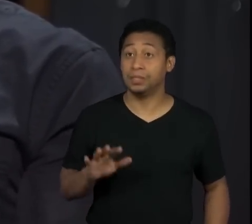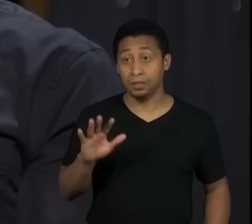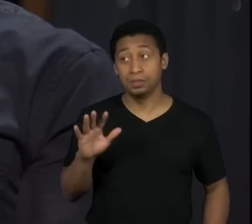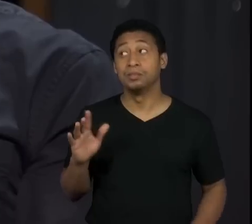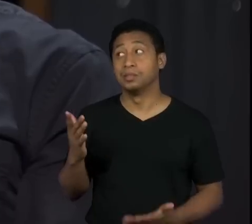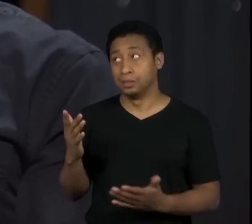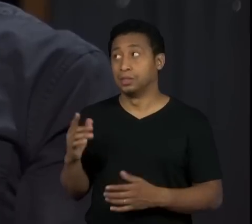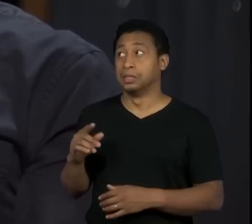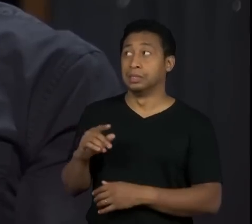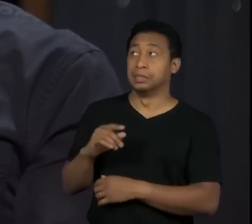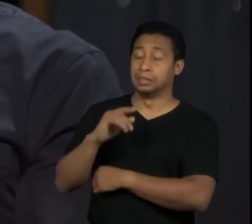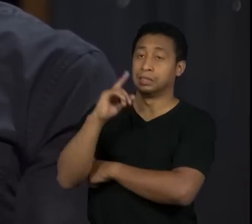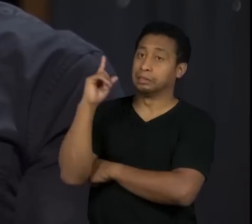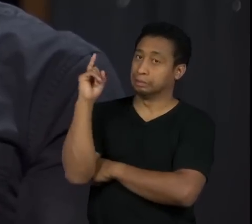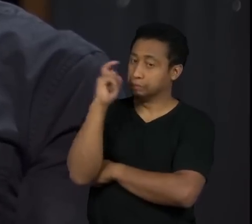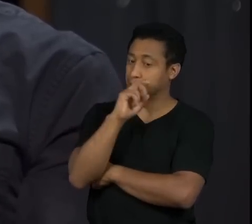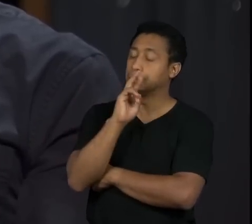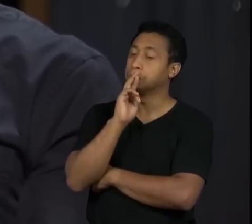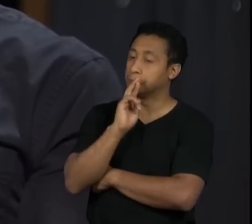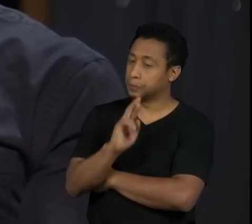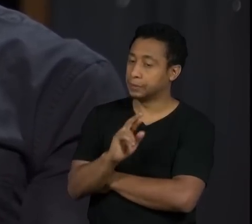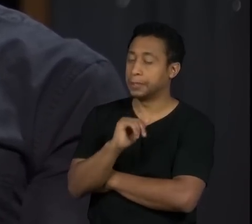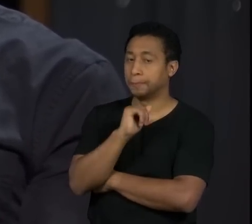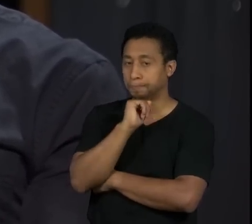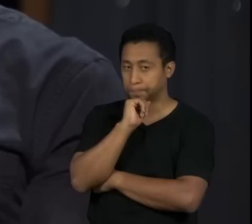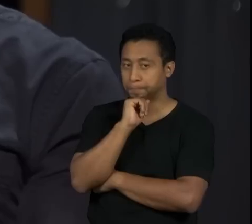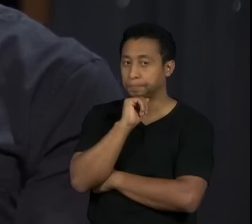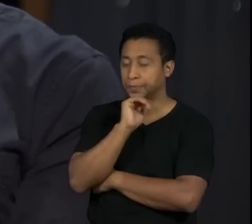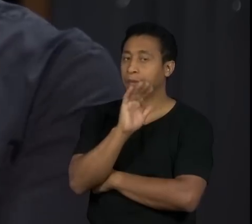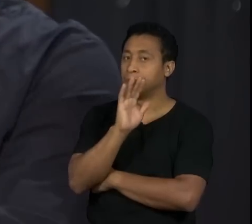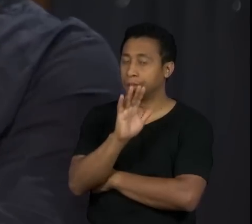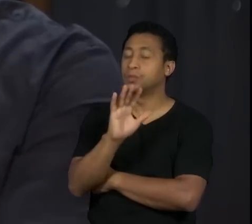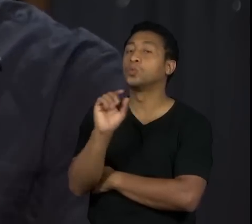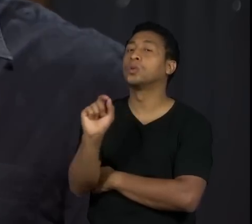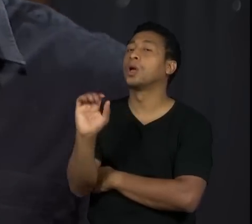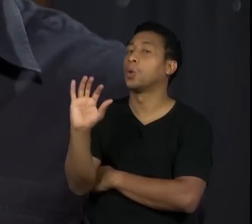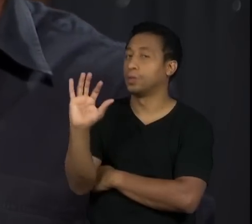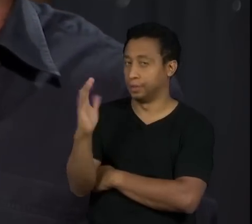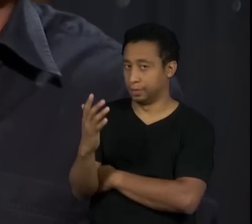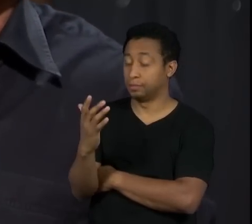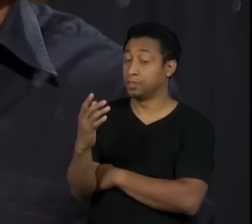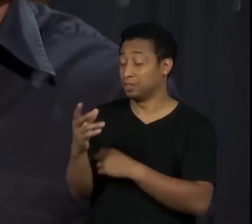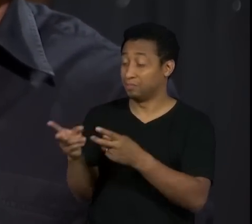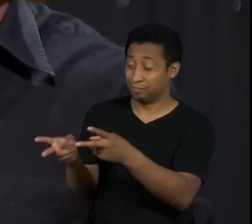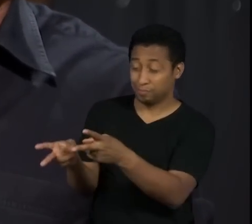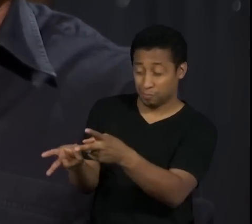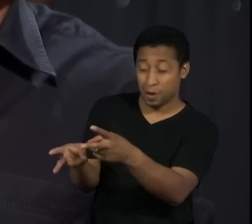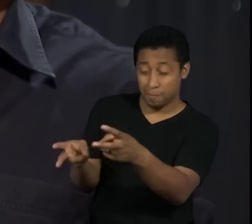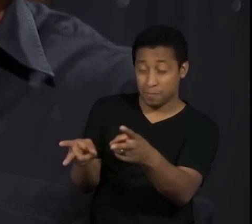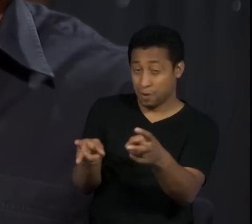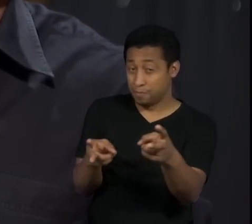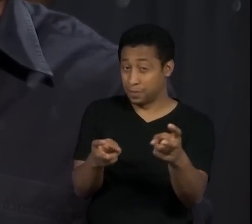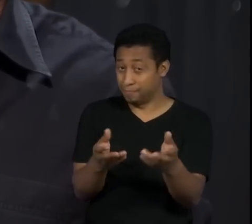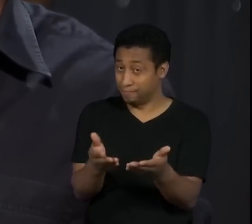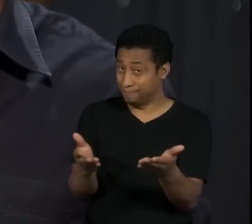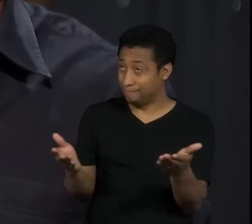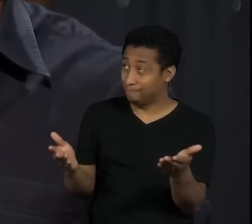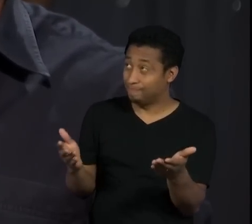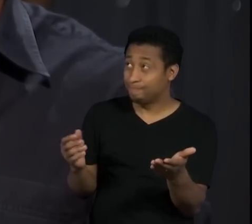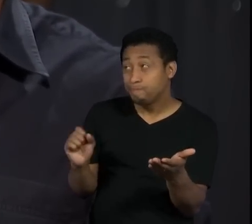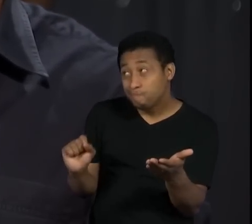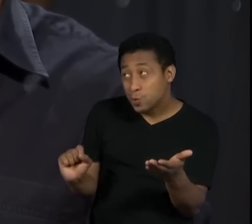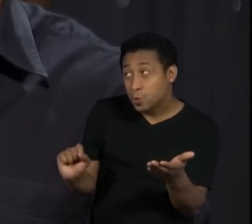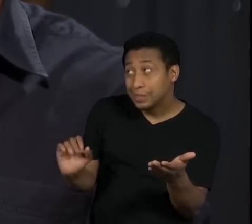super difícil, mas ela mostra algumas coisas, né? Mostra, primeiro, que existe, e talvez não,